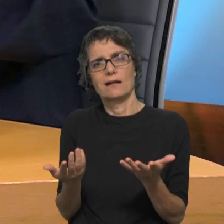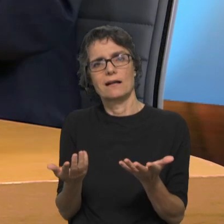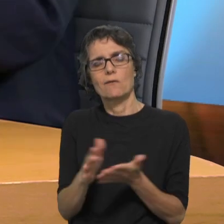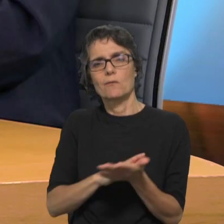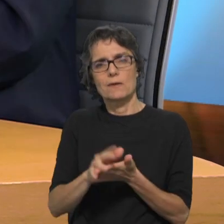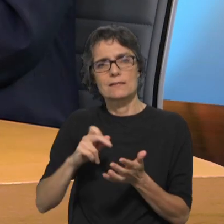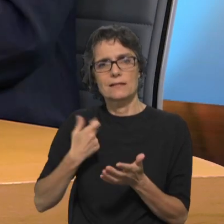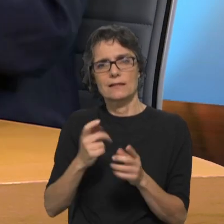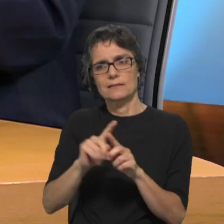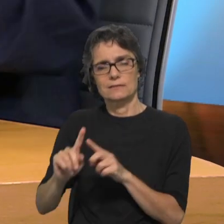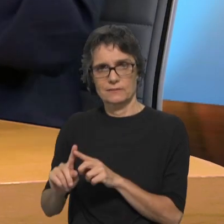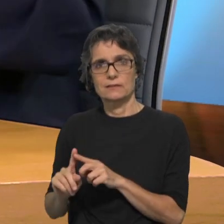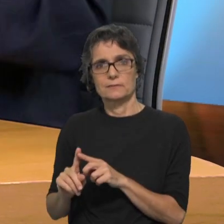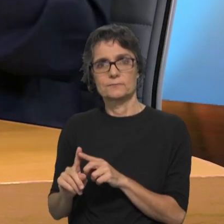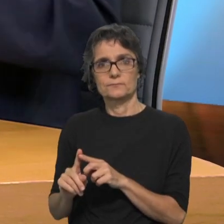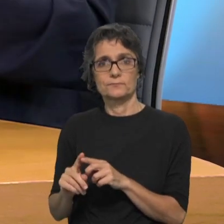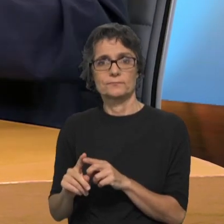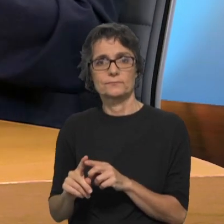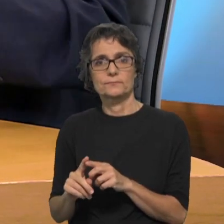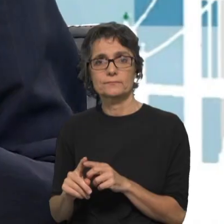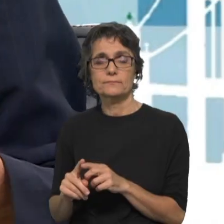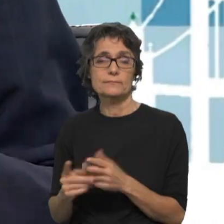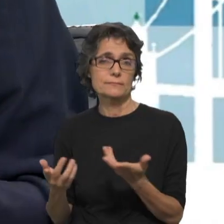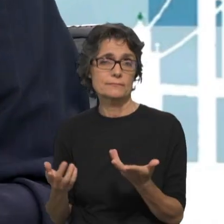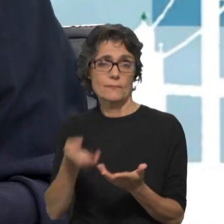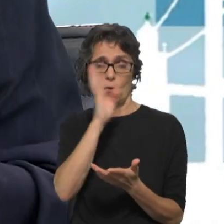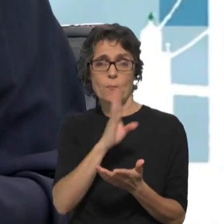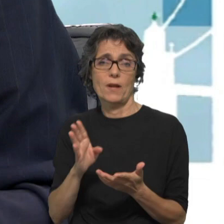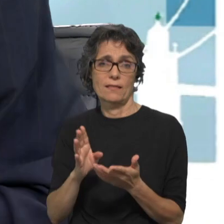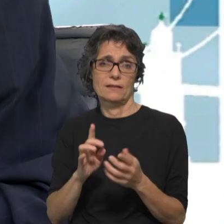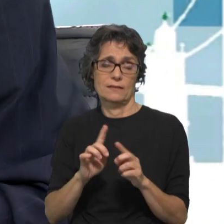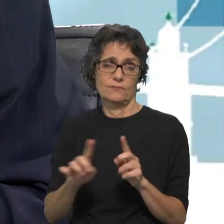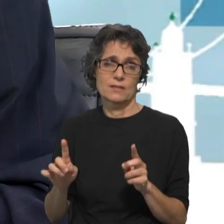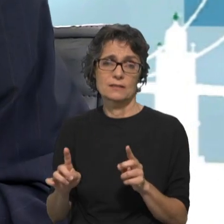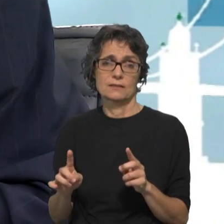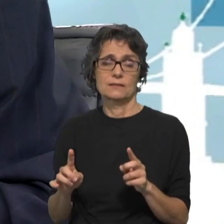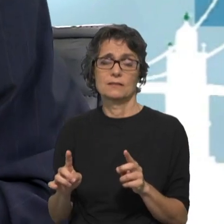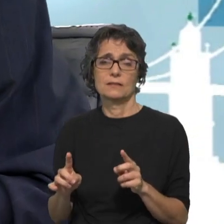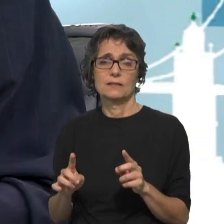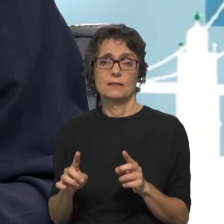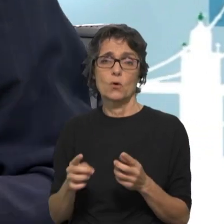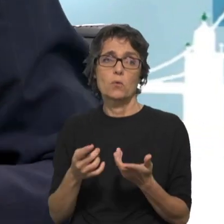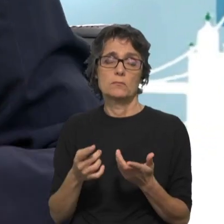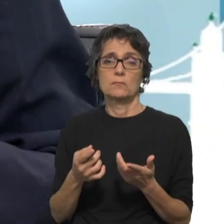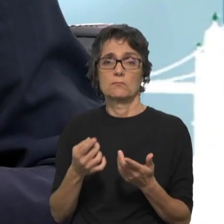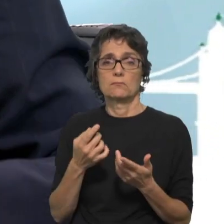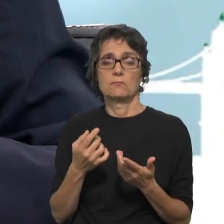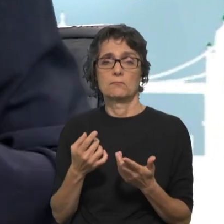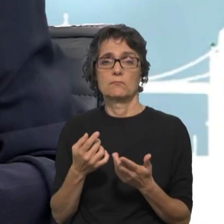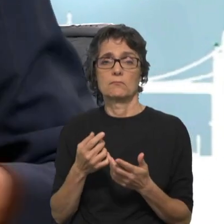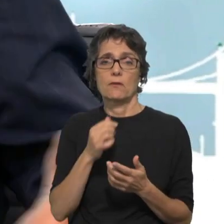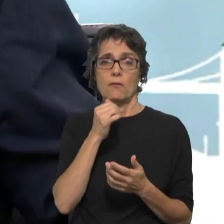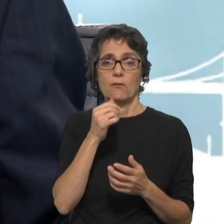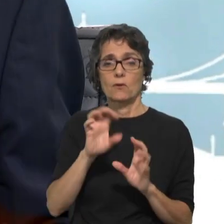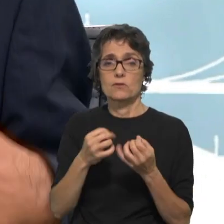lado, desta importação de hábitos que se calhar não eram tão comuns na sociedade portuguesa, mas ao mesmo tempo, naturalmente,